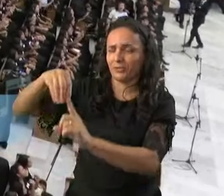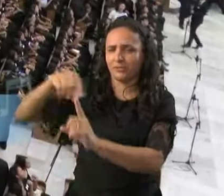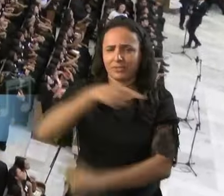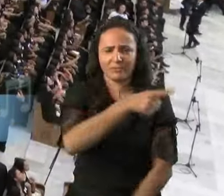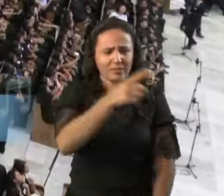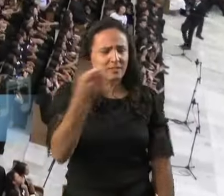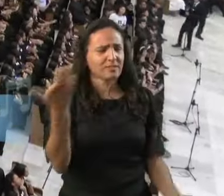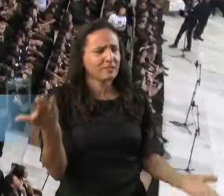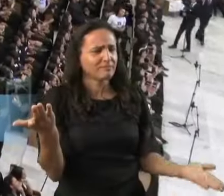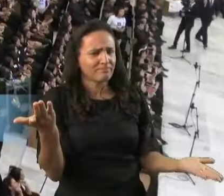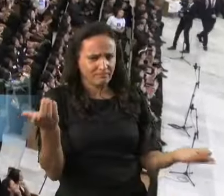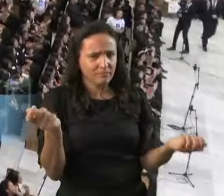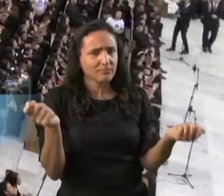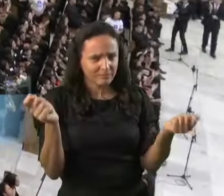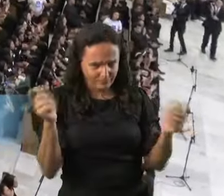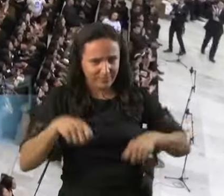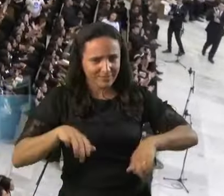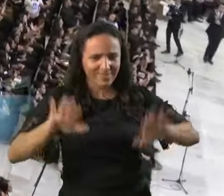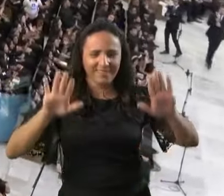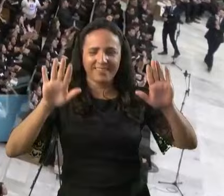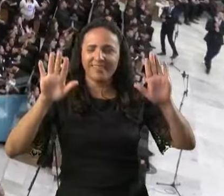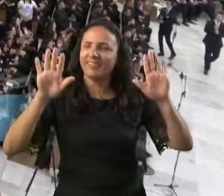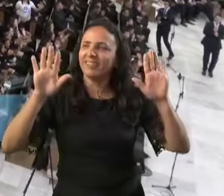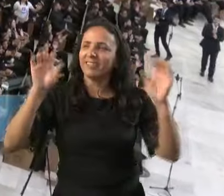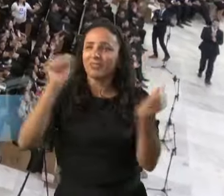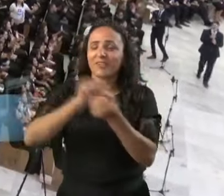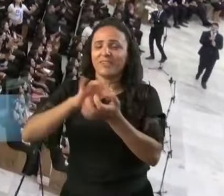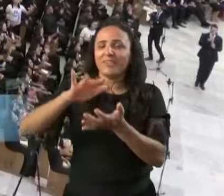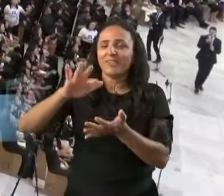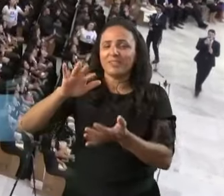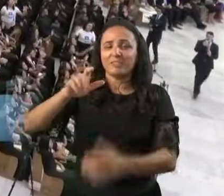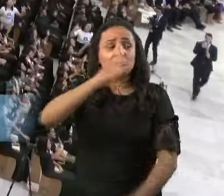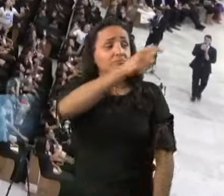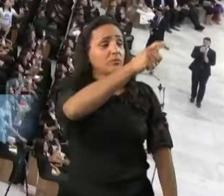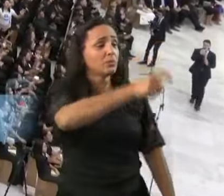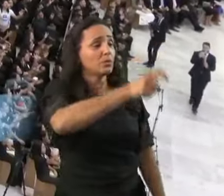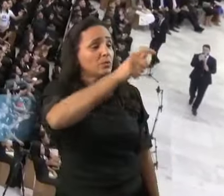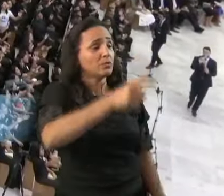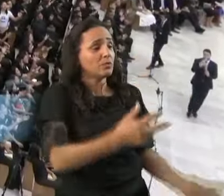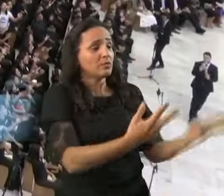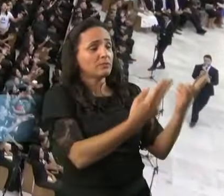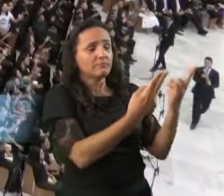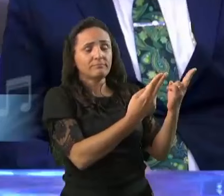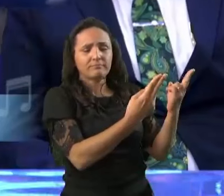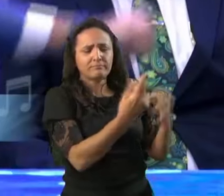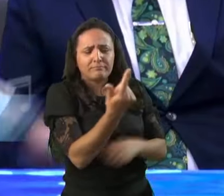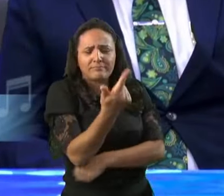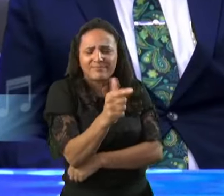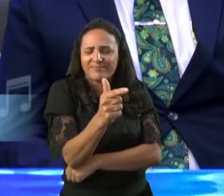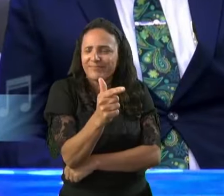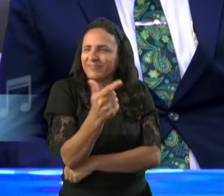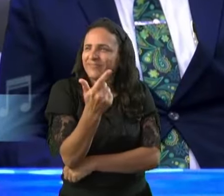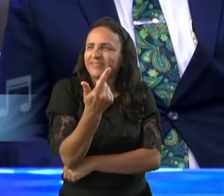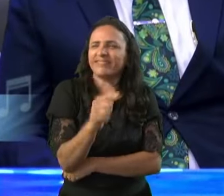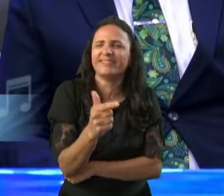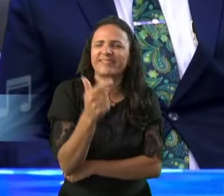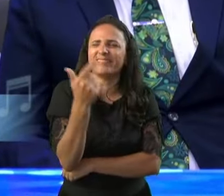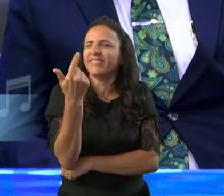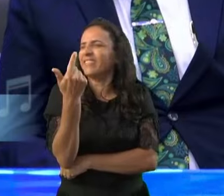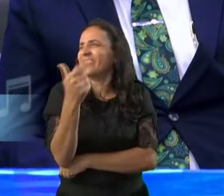Você pode levantar a sua mão e declarar nessa noite que outro Deus cante. E outro